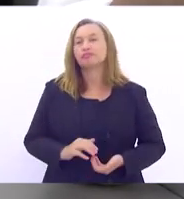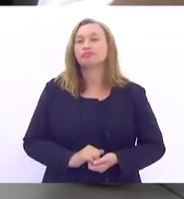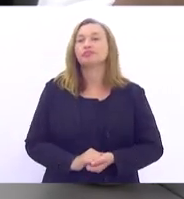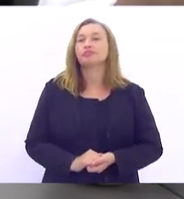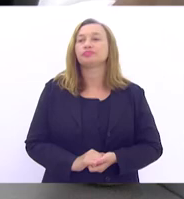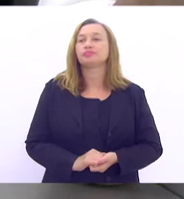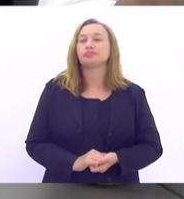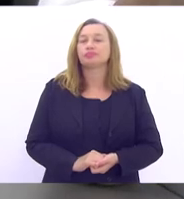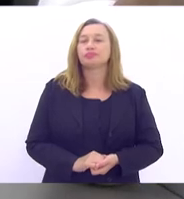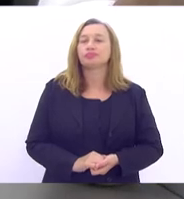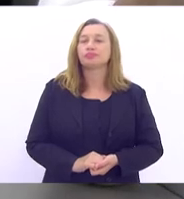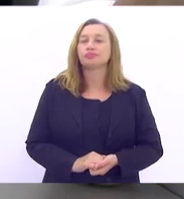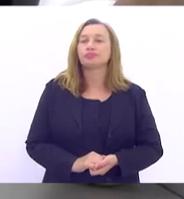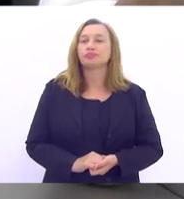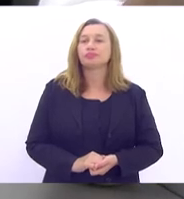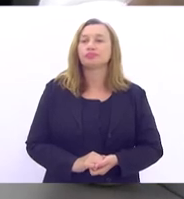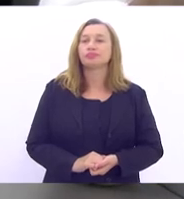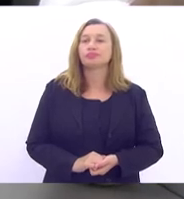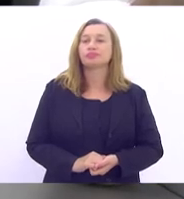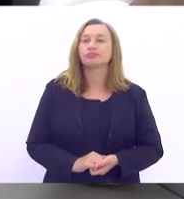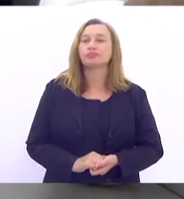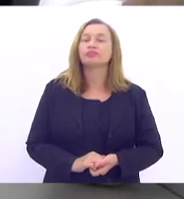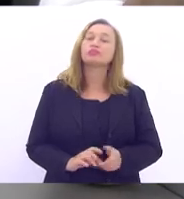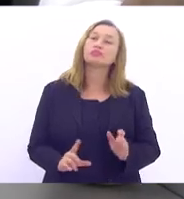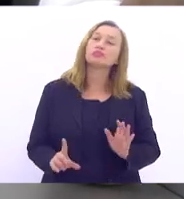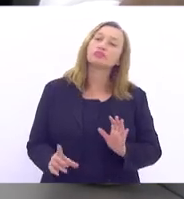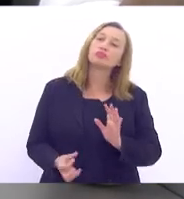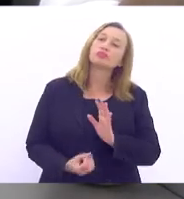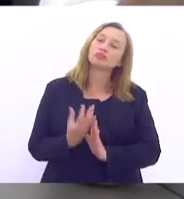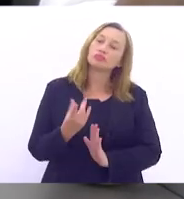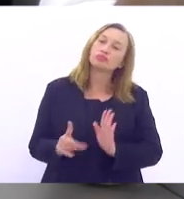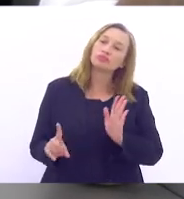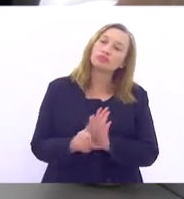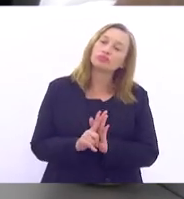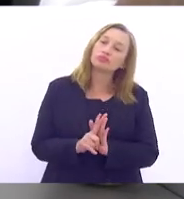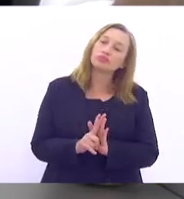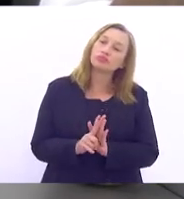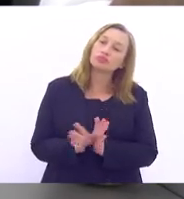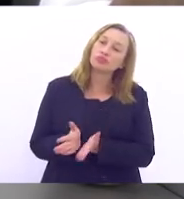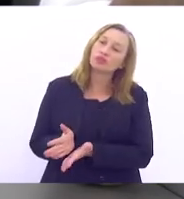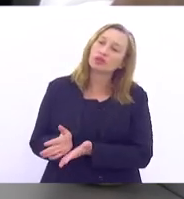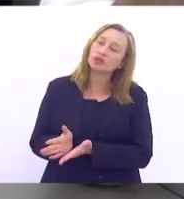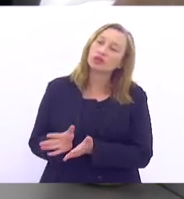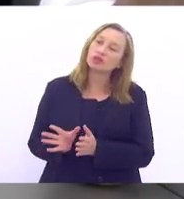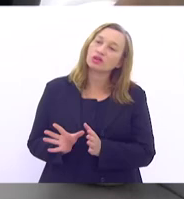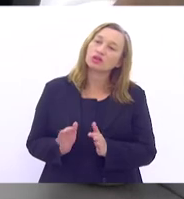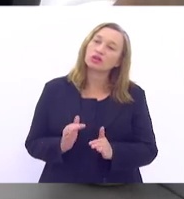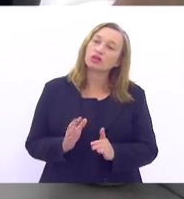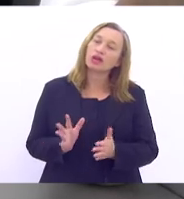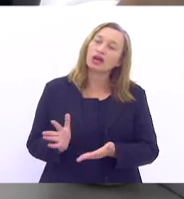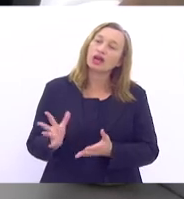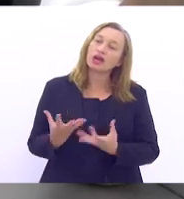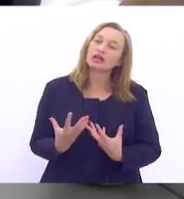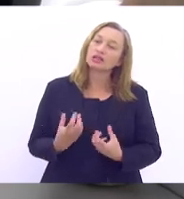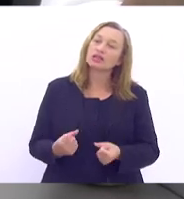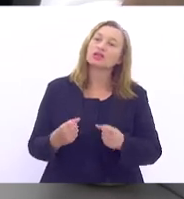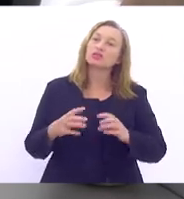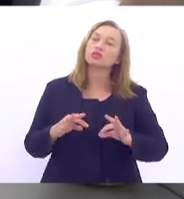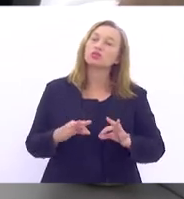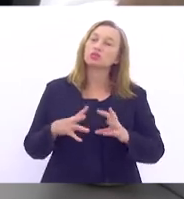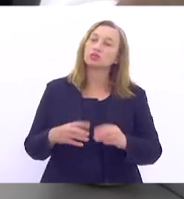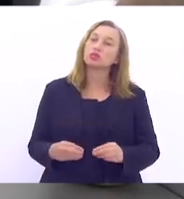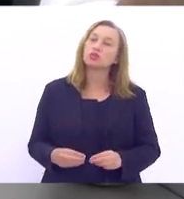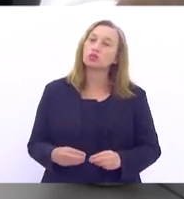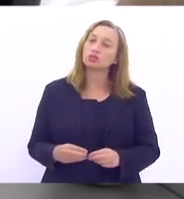no caso, fazer uma lei agregando todas essas situações a uma mesma, que aí